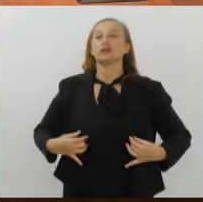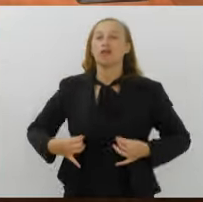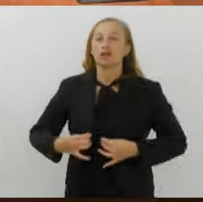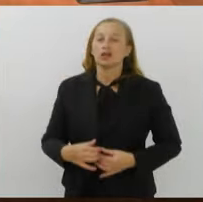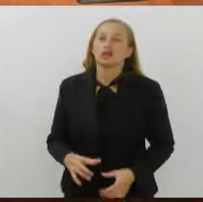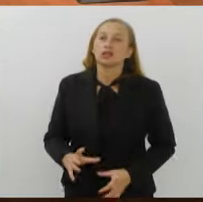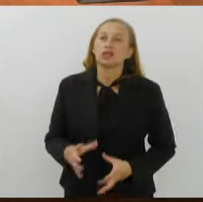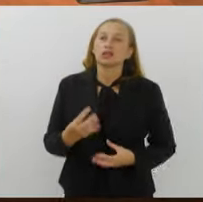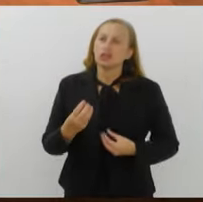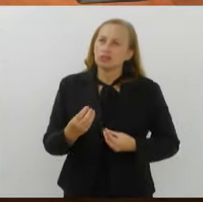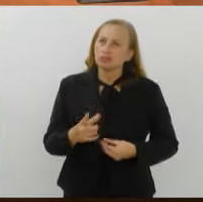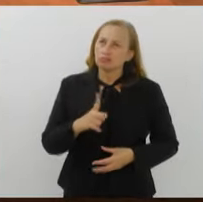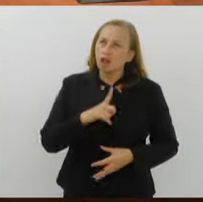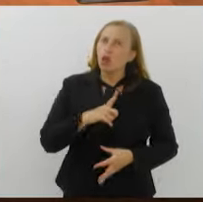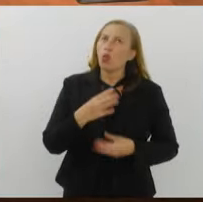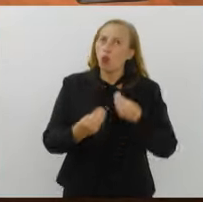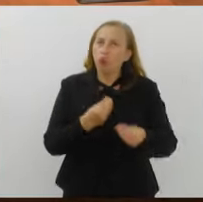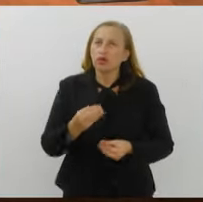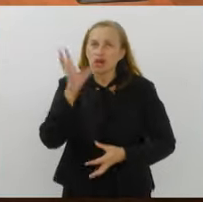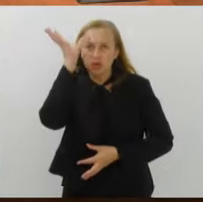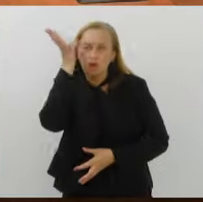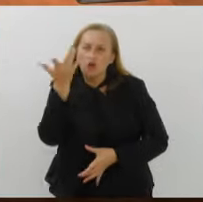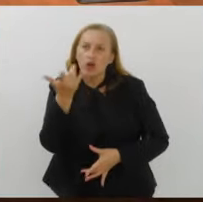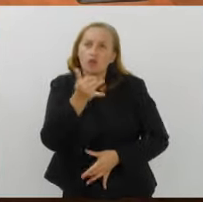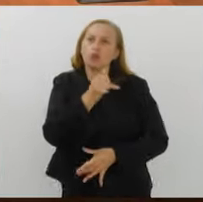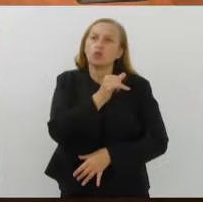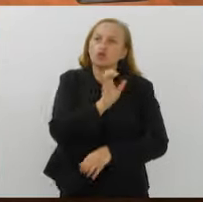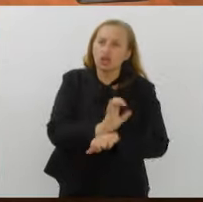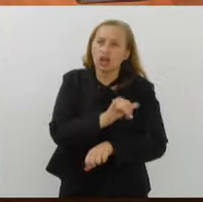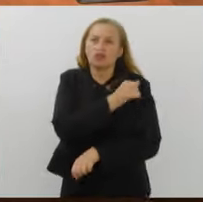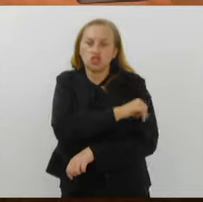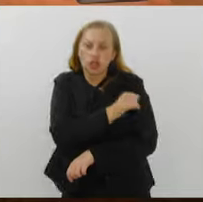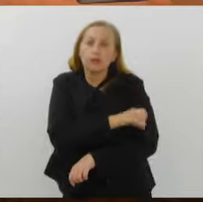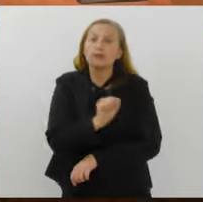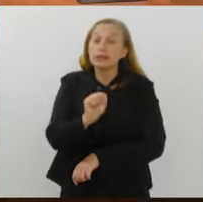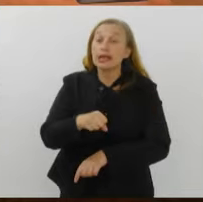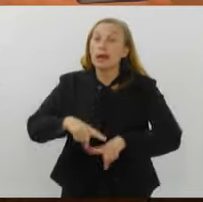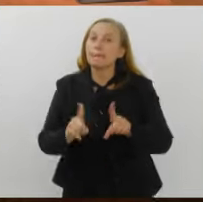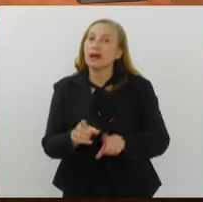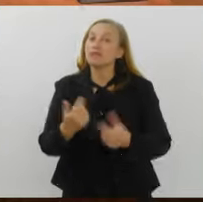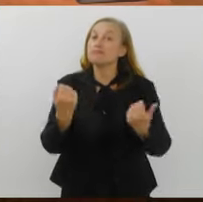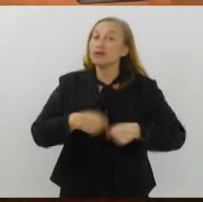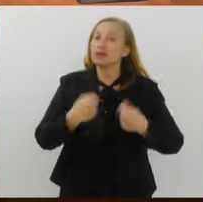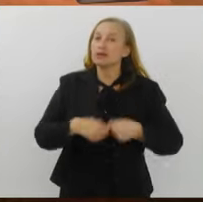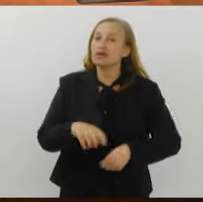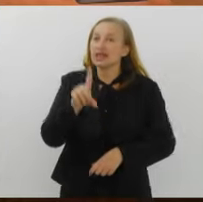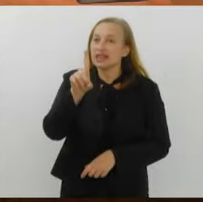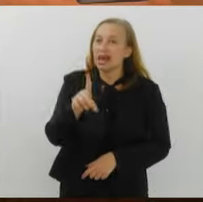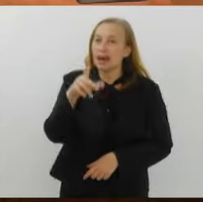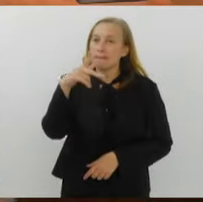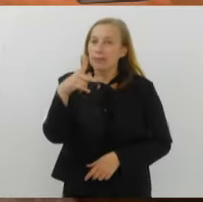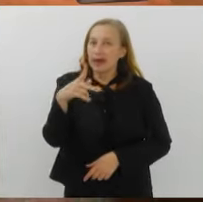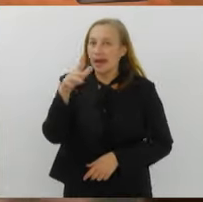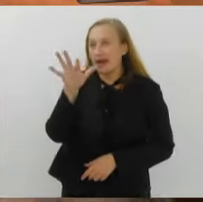Tem jeito. Mas nós precisamos que a DPF 635 caia por